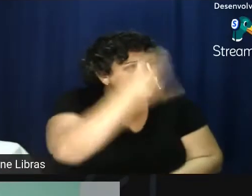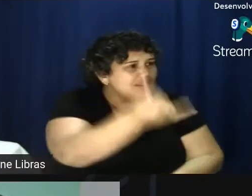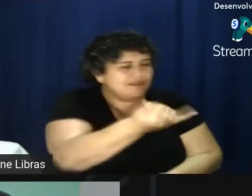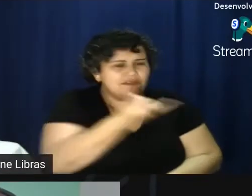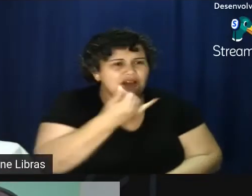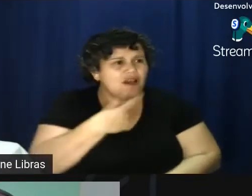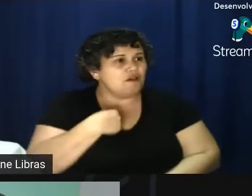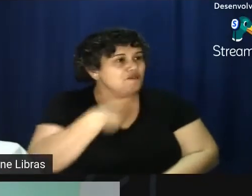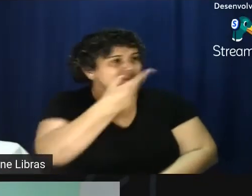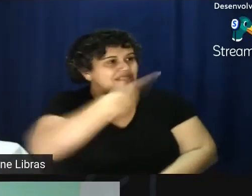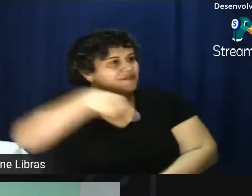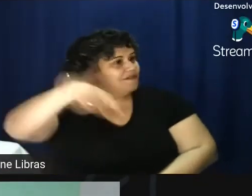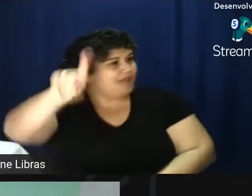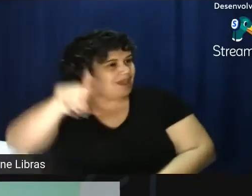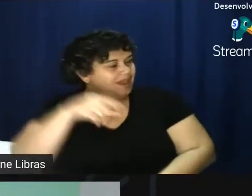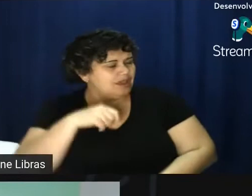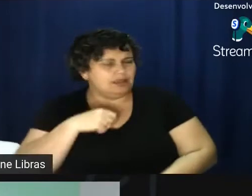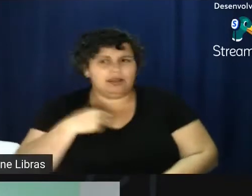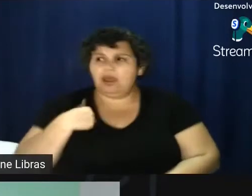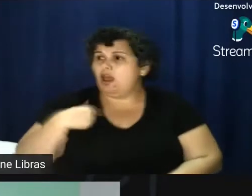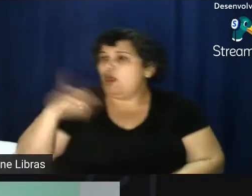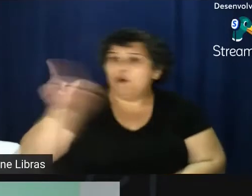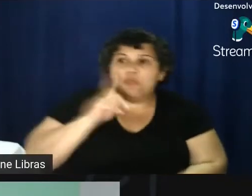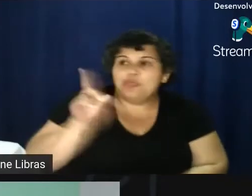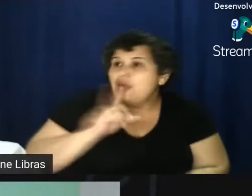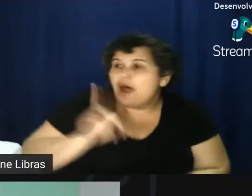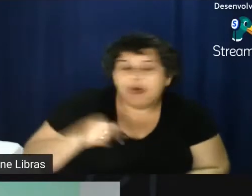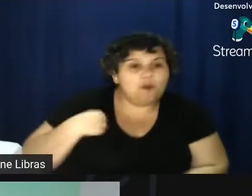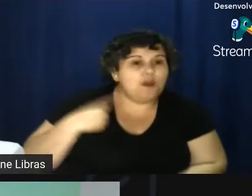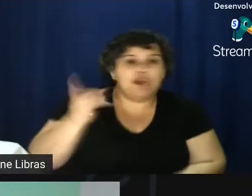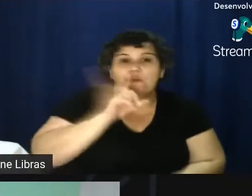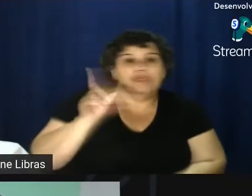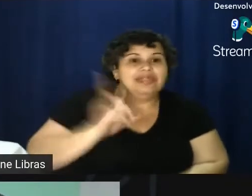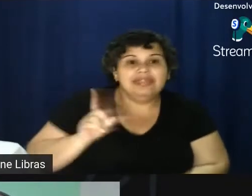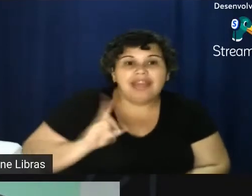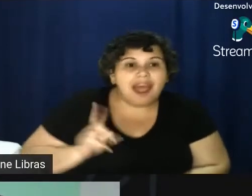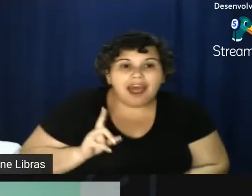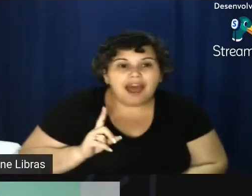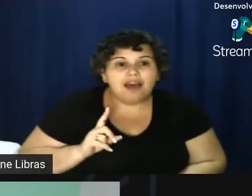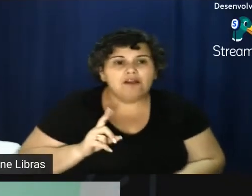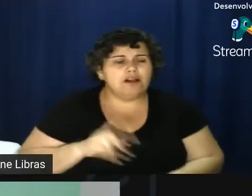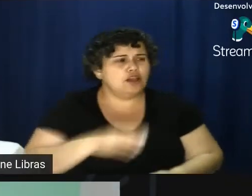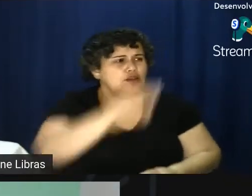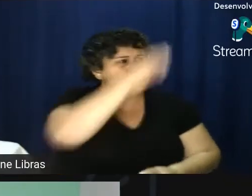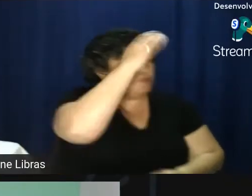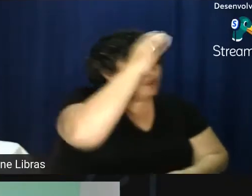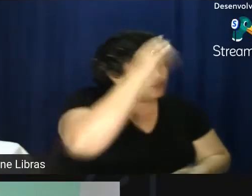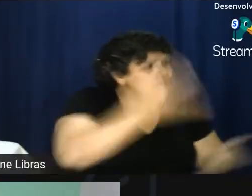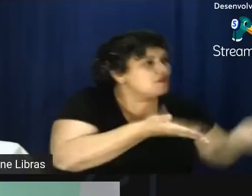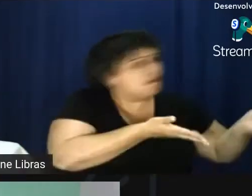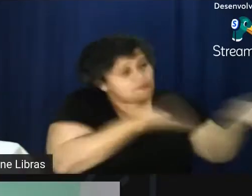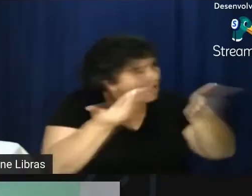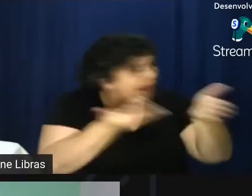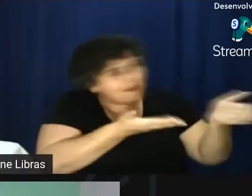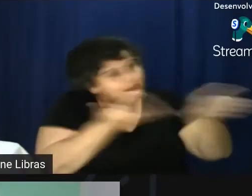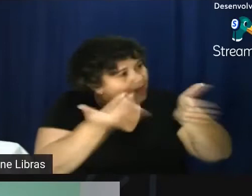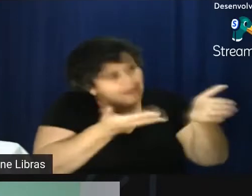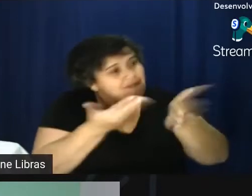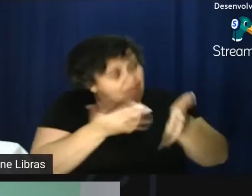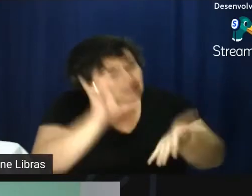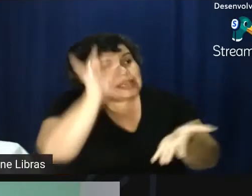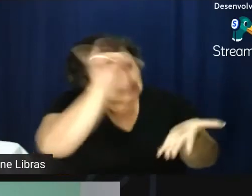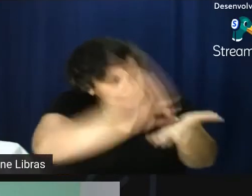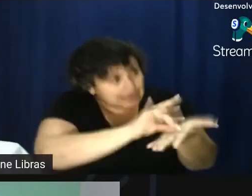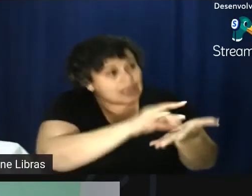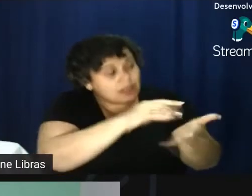Eu, não vou não. Não, você vai interpretar, vai dar muito certo, tal. E eu morrendo de medo. E aí ele falou